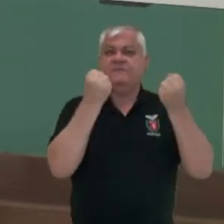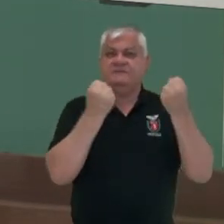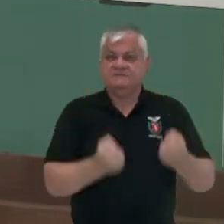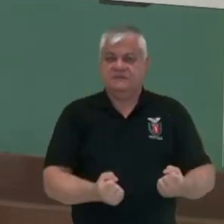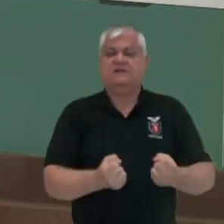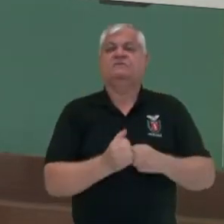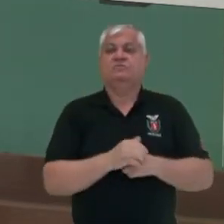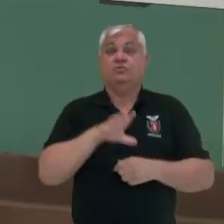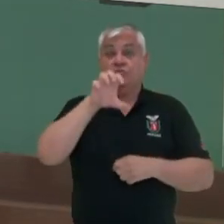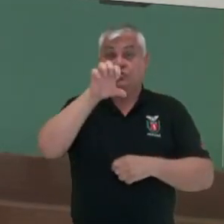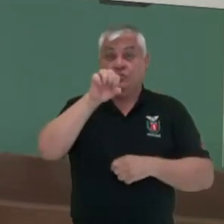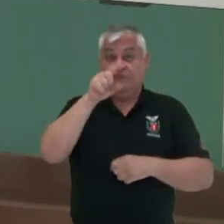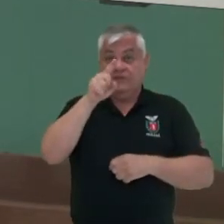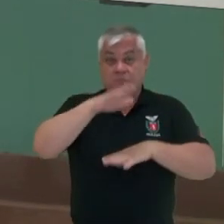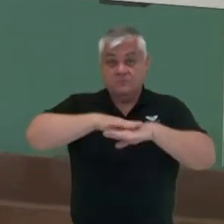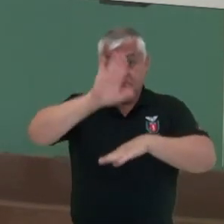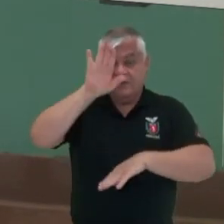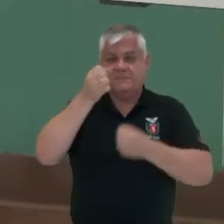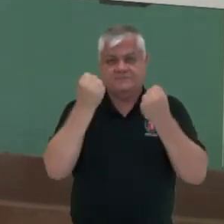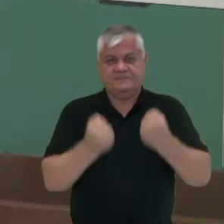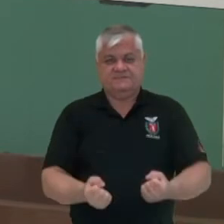91 é super pesado.